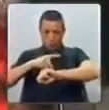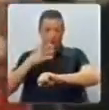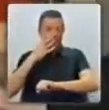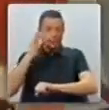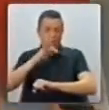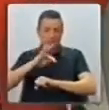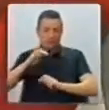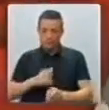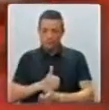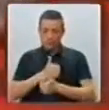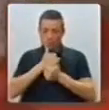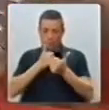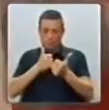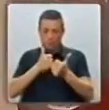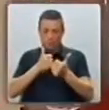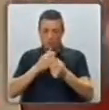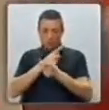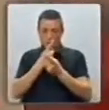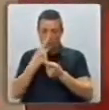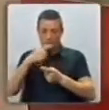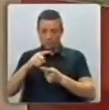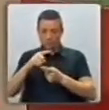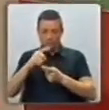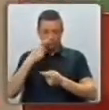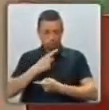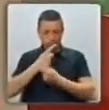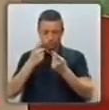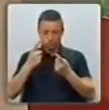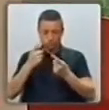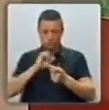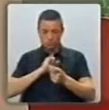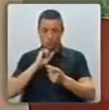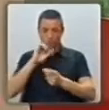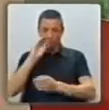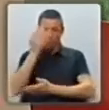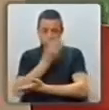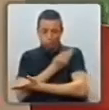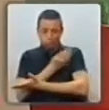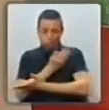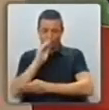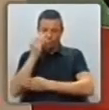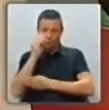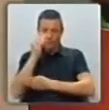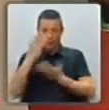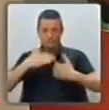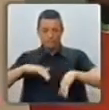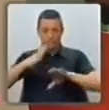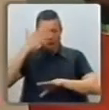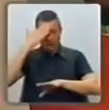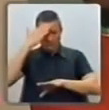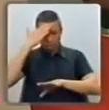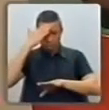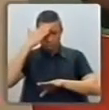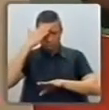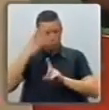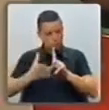melhor maneira de pôr o fluido lá para cima para o nosso boneco. E acho que conseguimos.